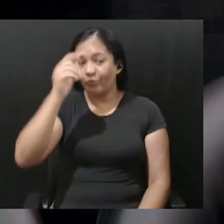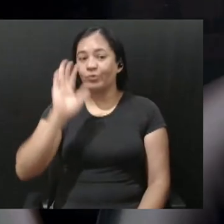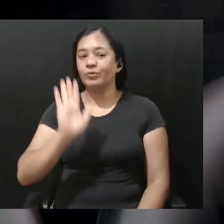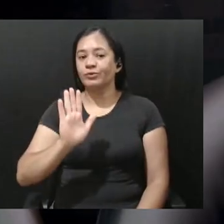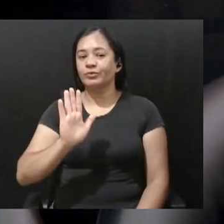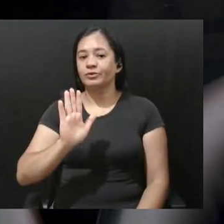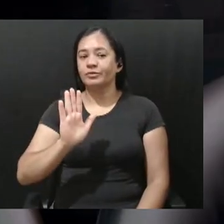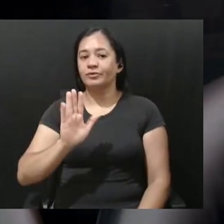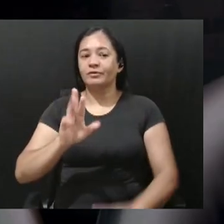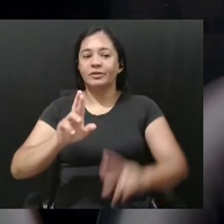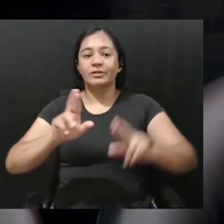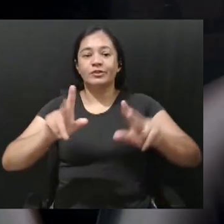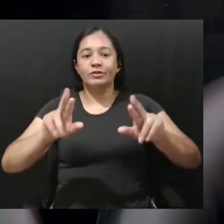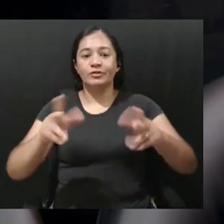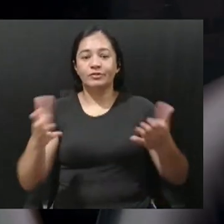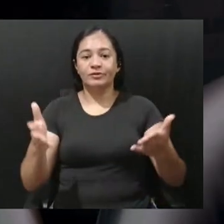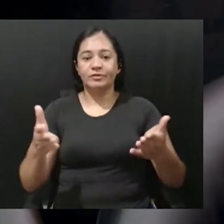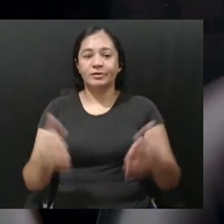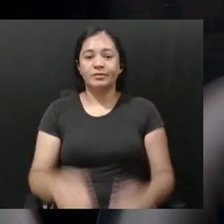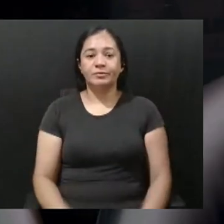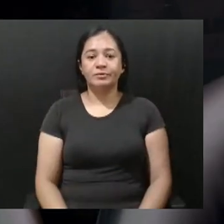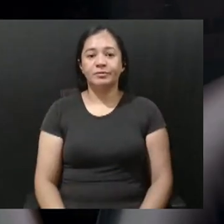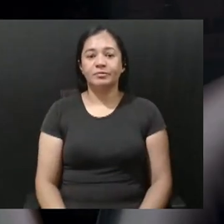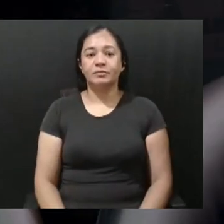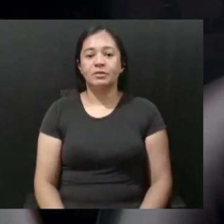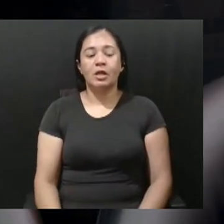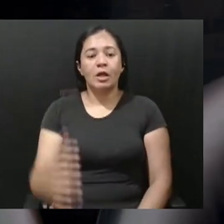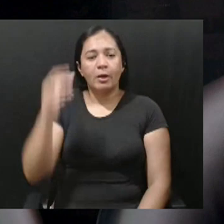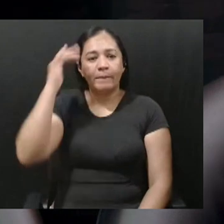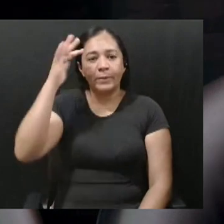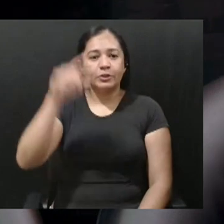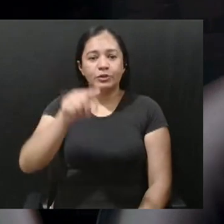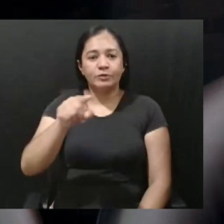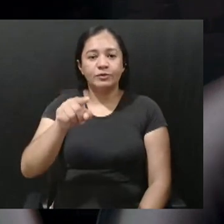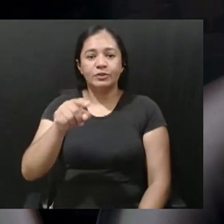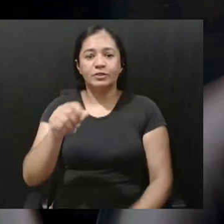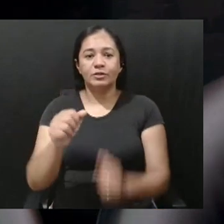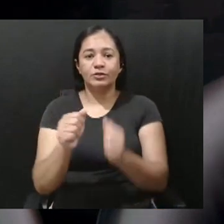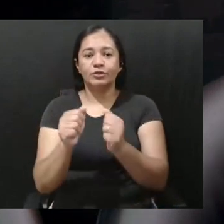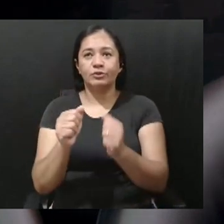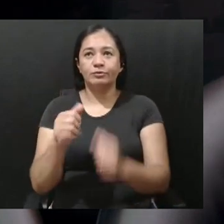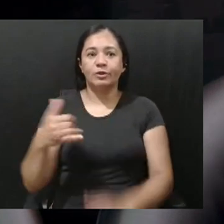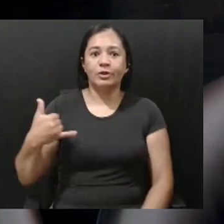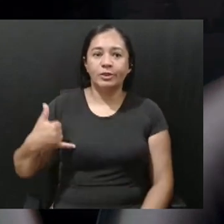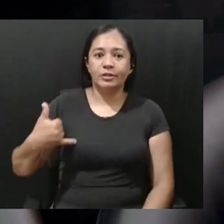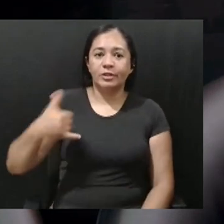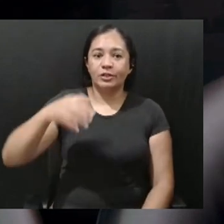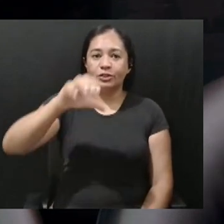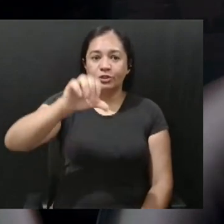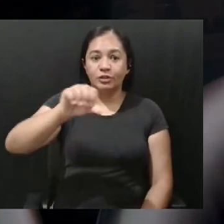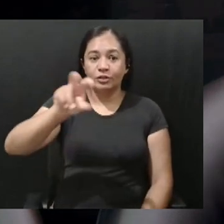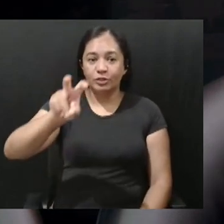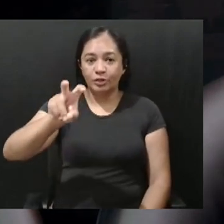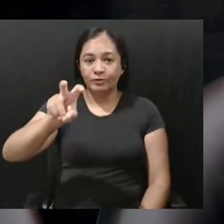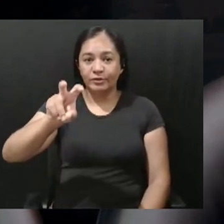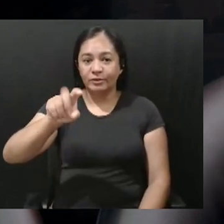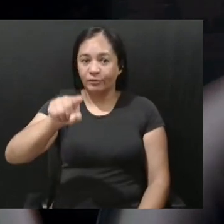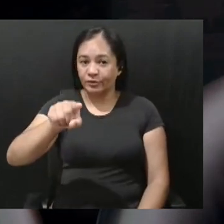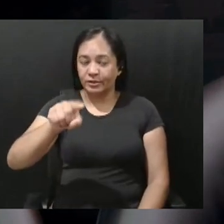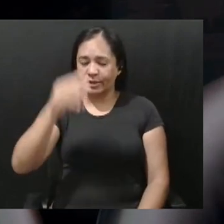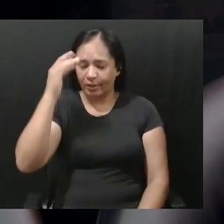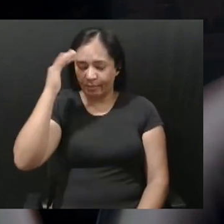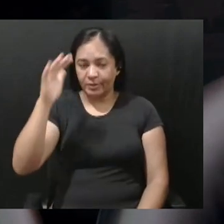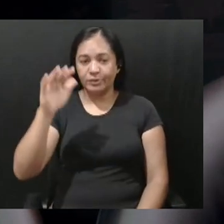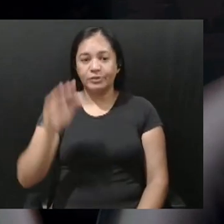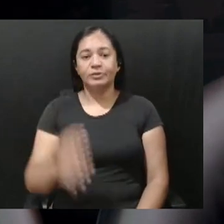questão de projeção. Imagina que, sei lá, você tá com os seus 95 anos, se você conseguir viver até lá, né? E aí você tem